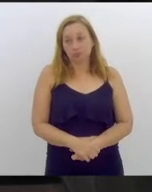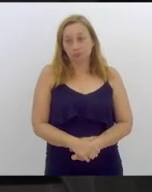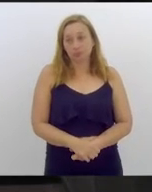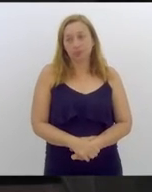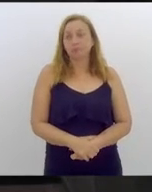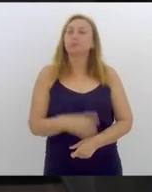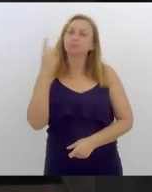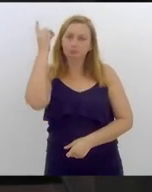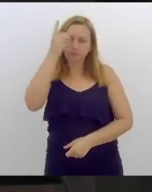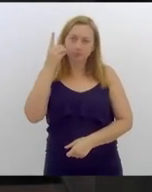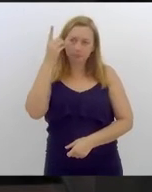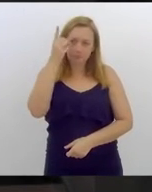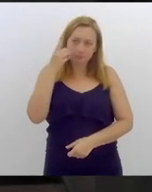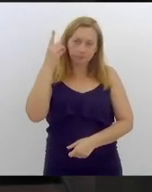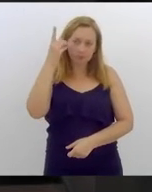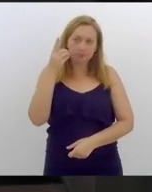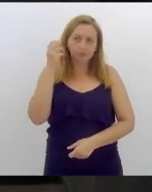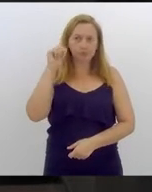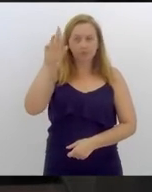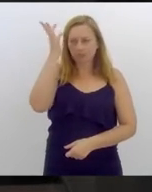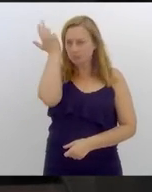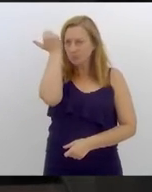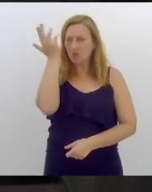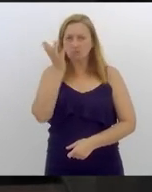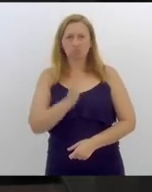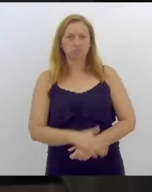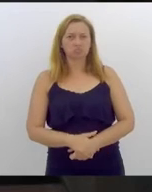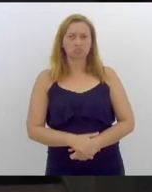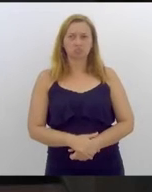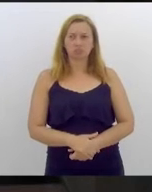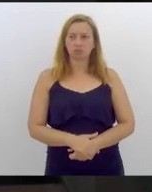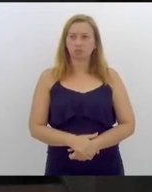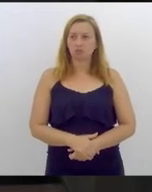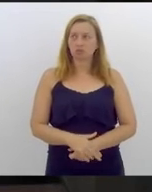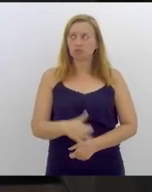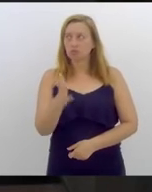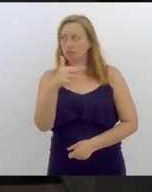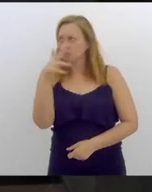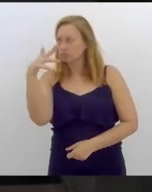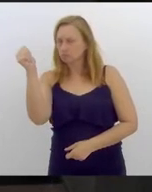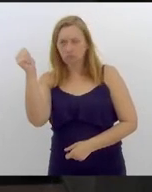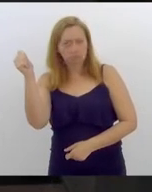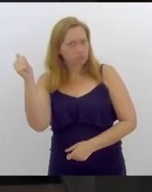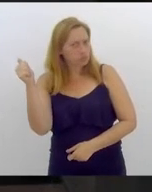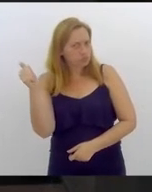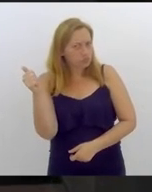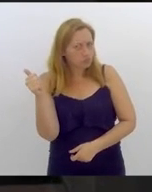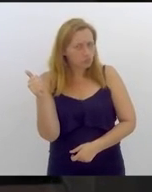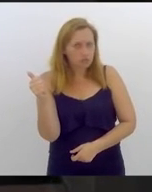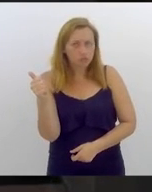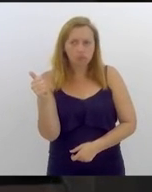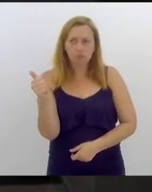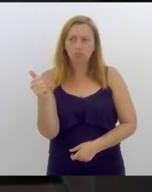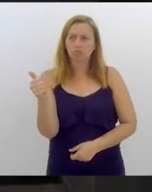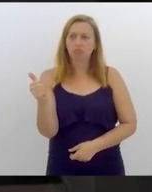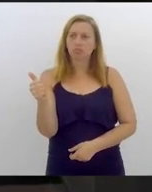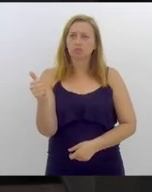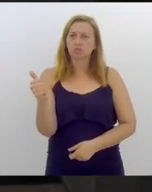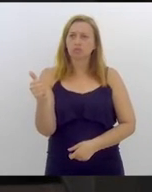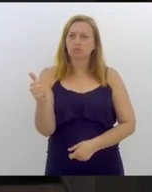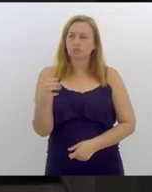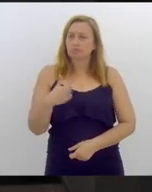Deputado heliomar Coelho eu jamais ouvi na minha vida